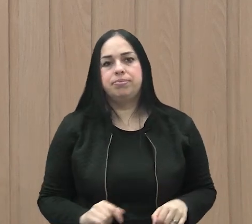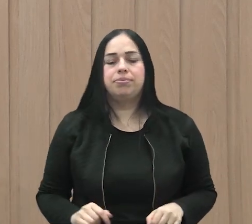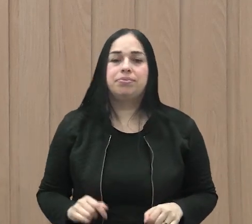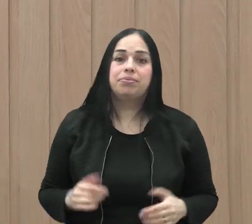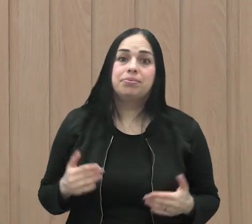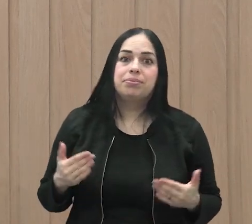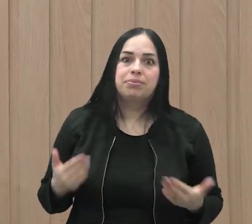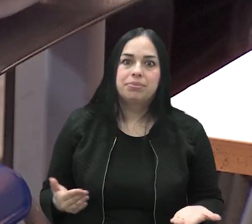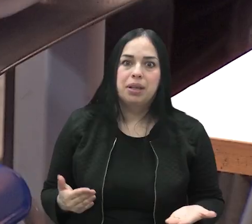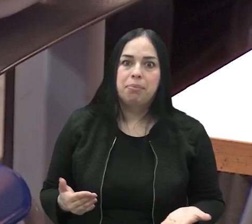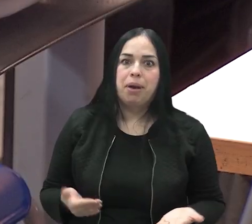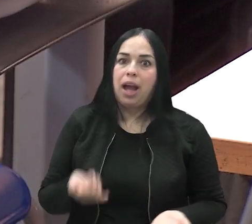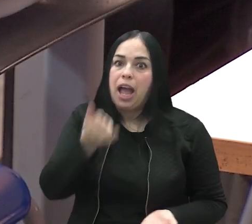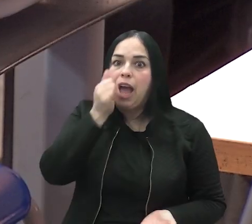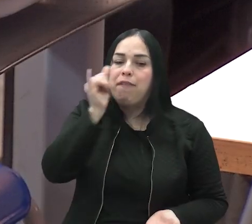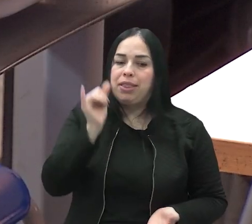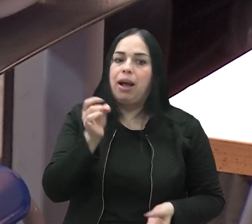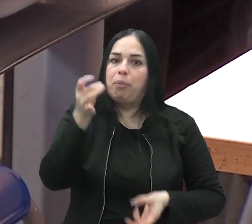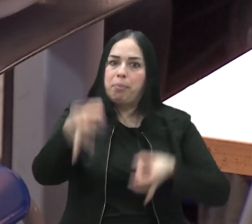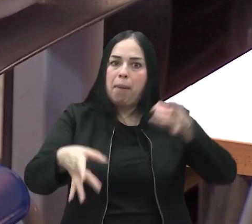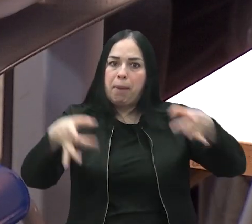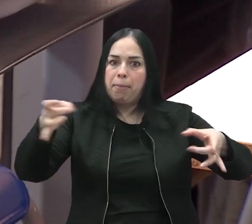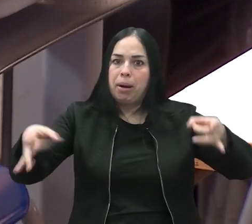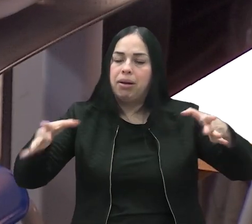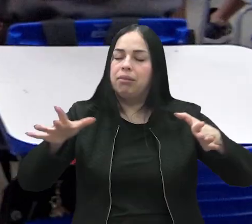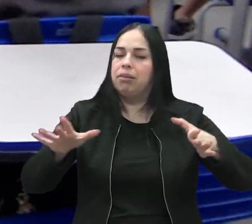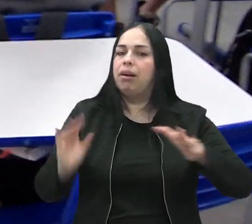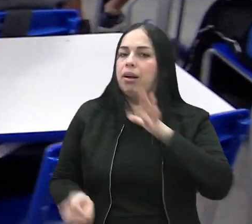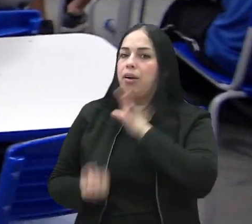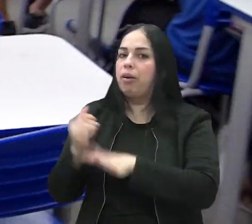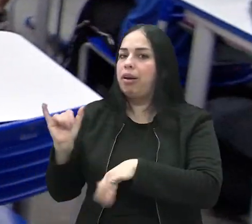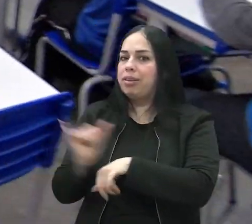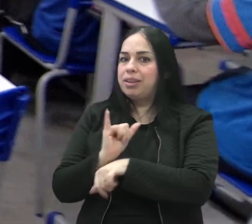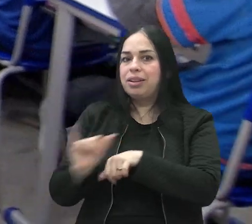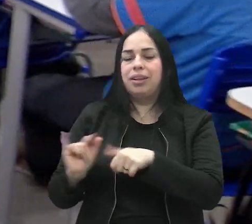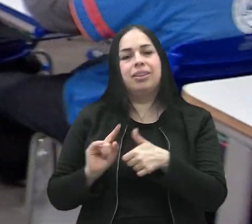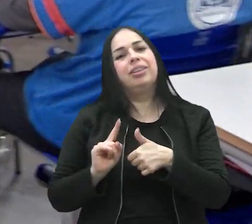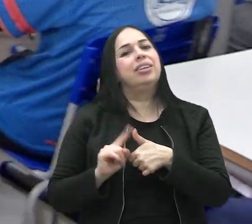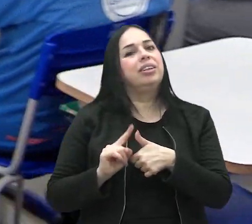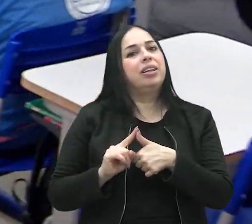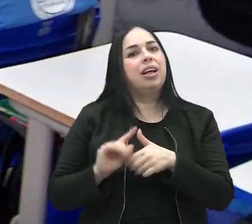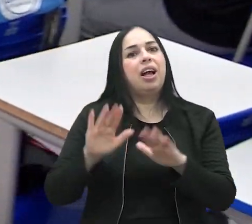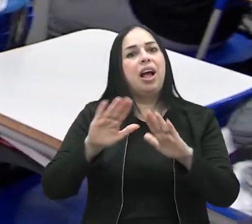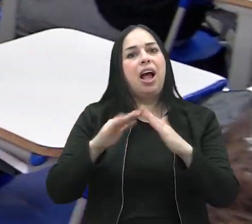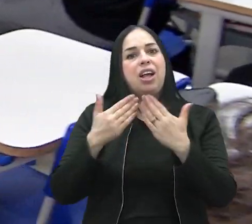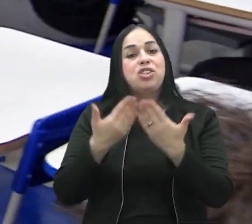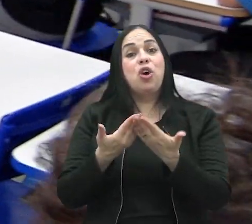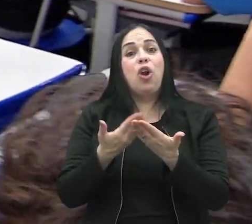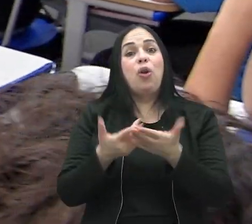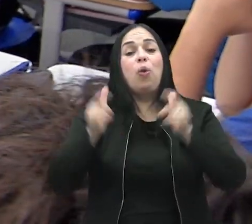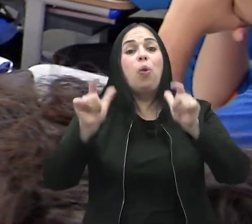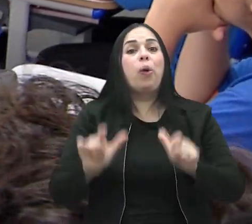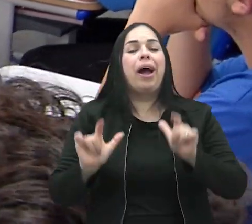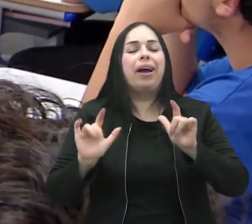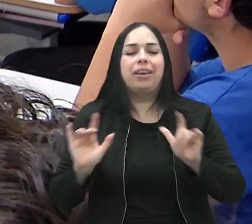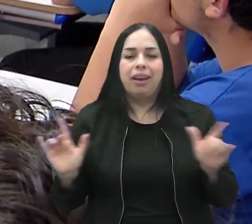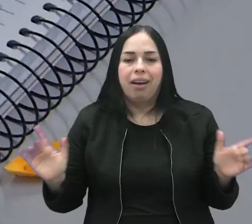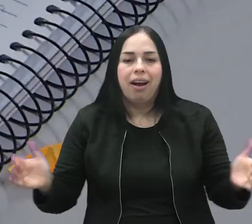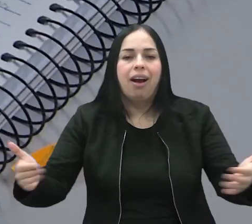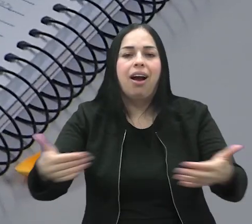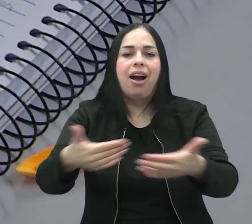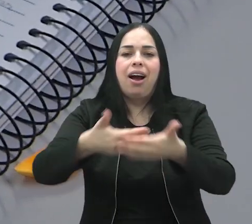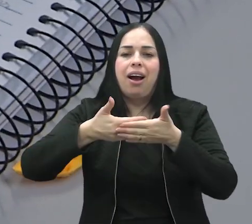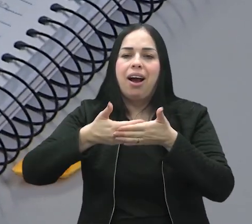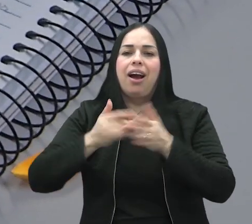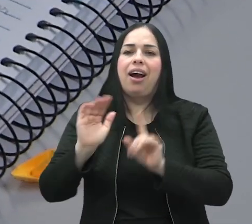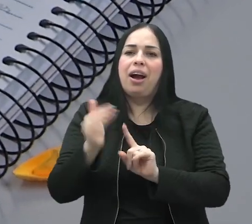as medidas cabíveis. Para combater a evasão, as estratégias incluem tornar a escola acolhedora e